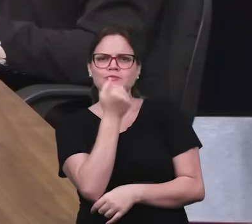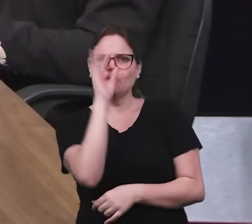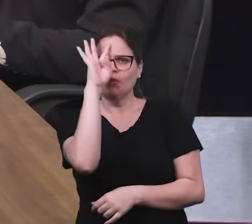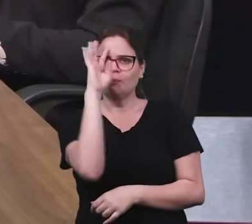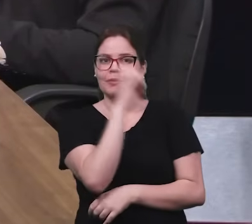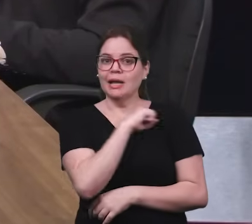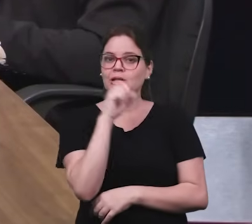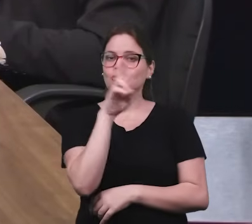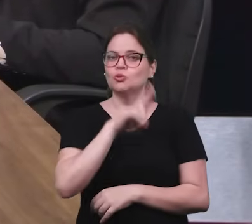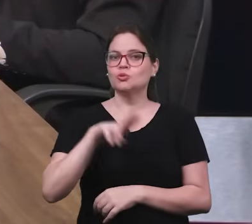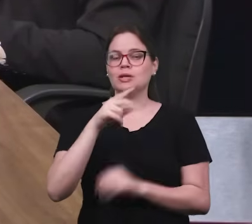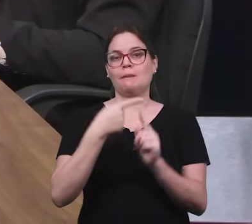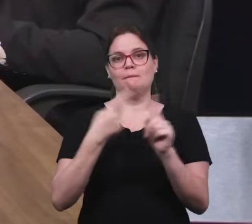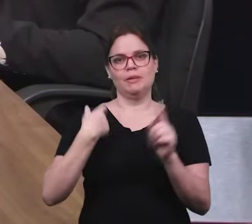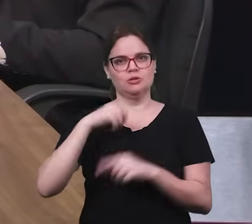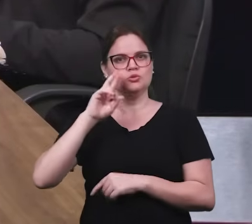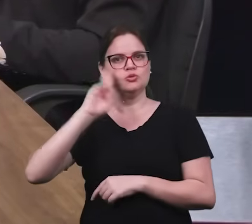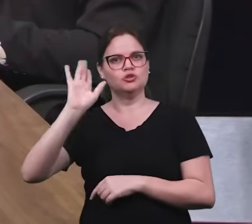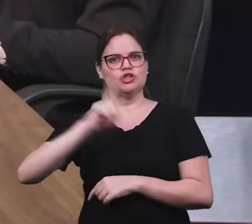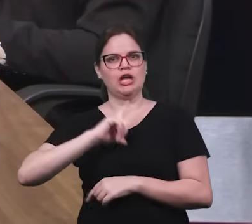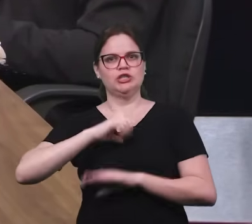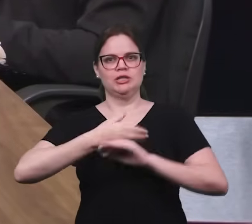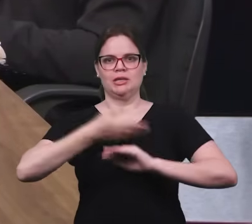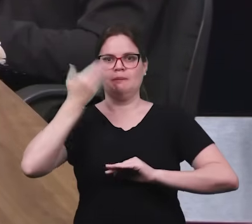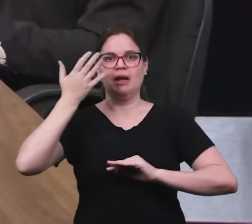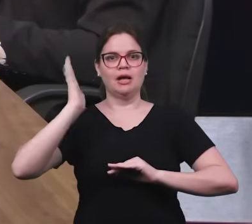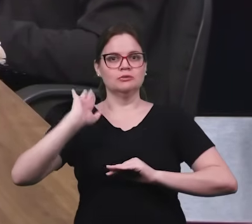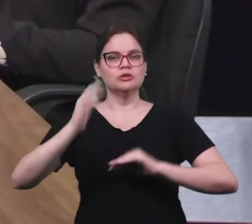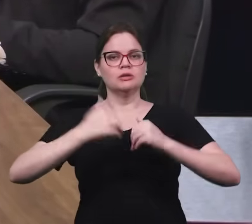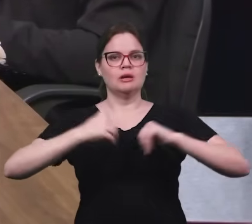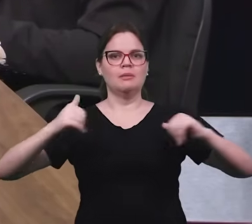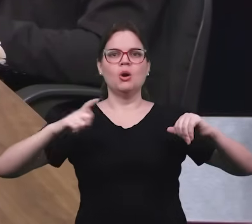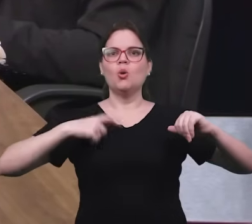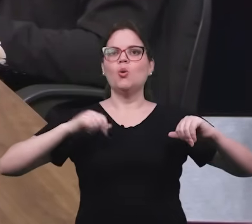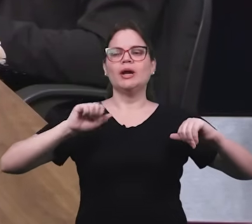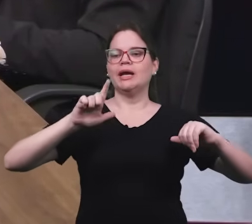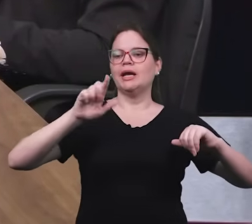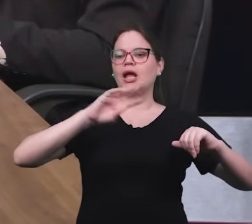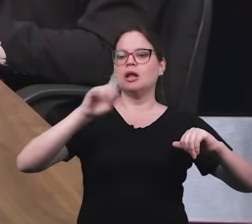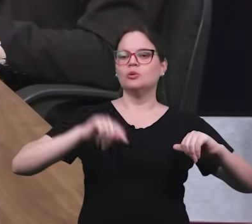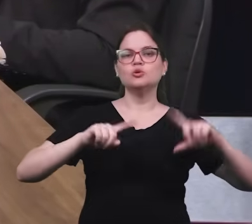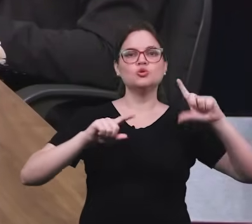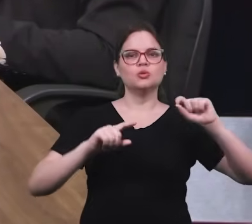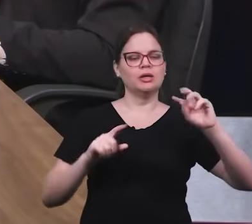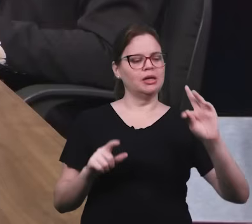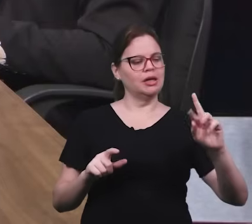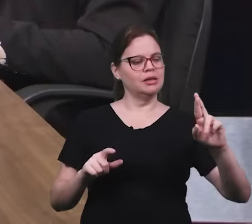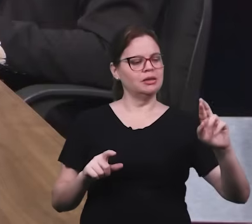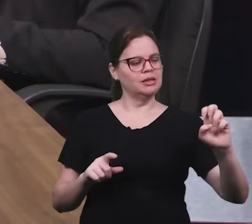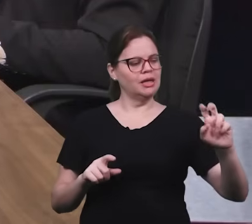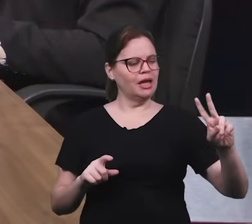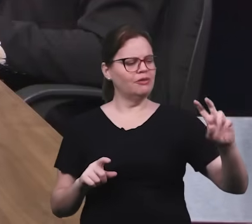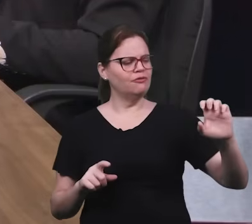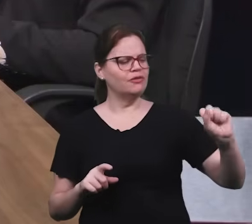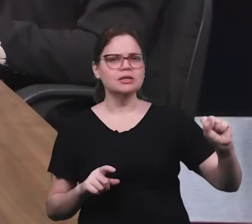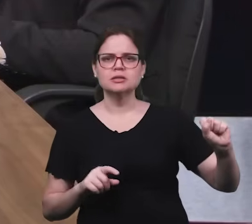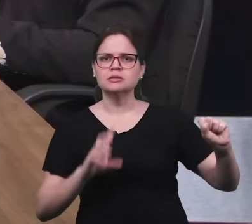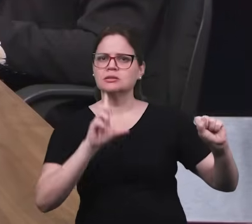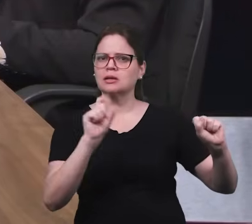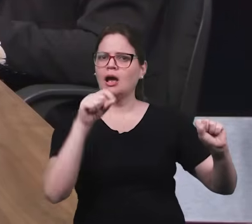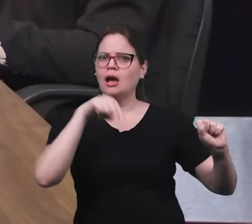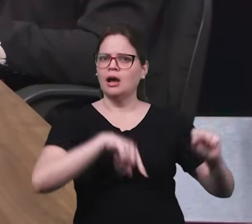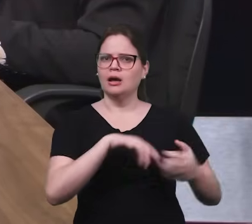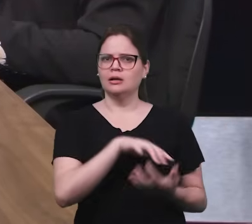Senhor fez separação disso, separação daquilo que é luz e daquilo que é trevas. E para que nesse universo não houvesse